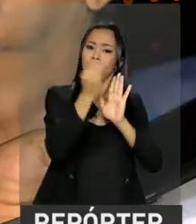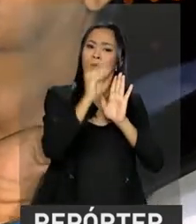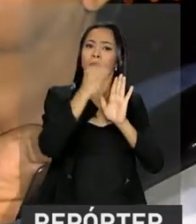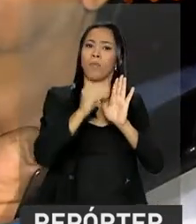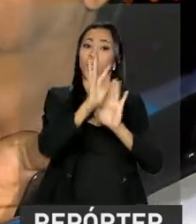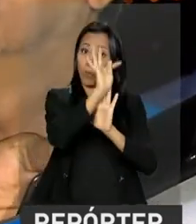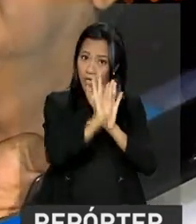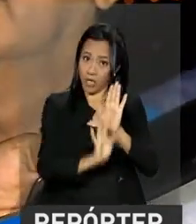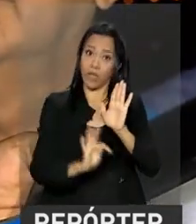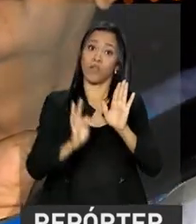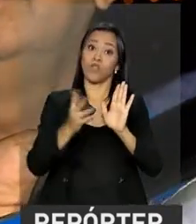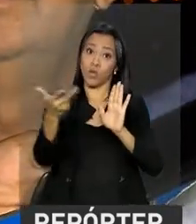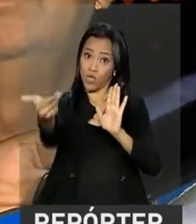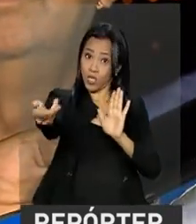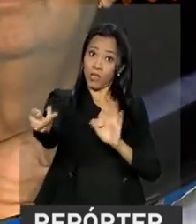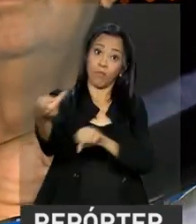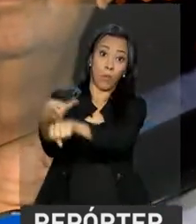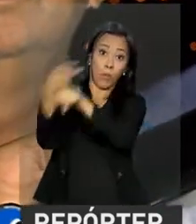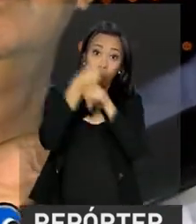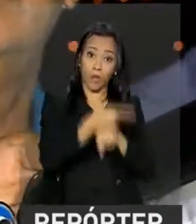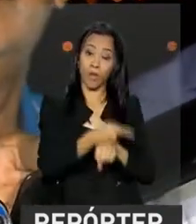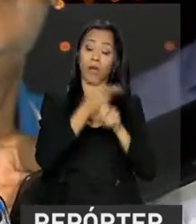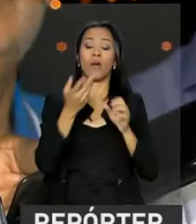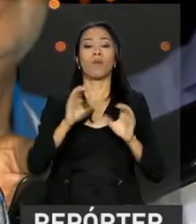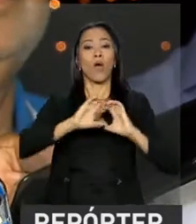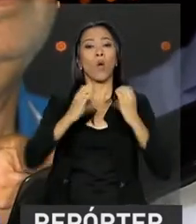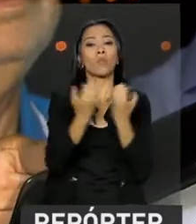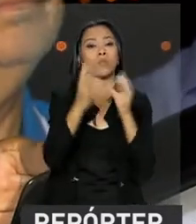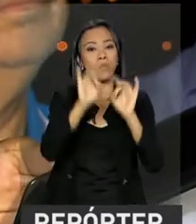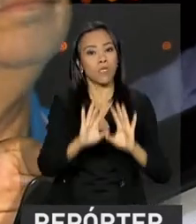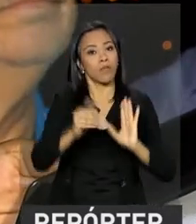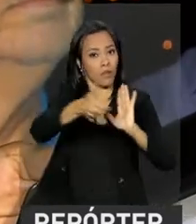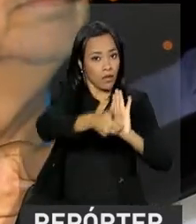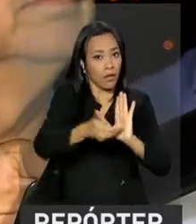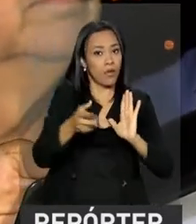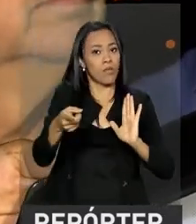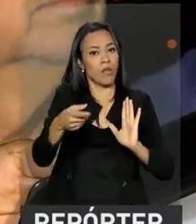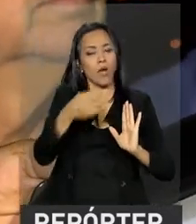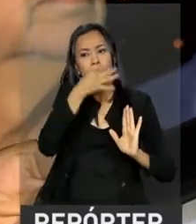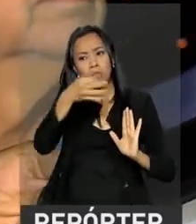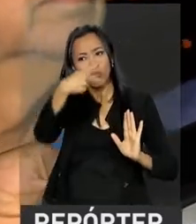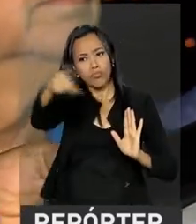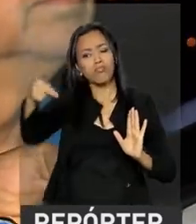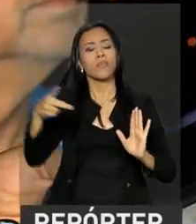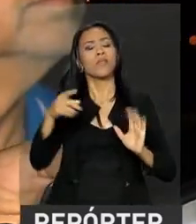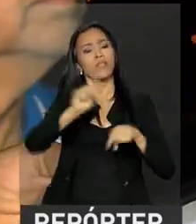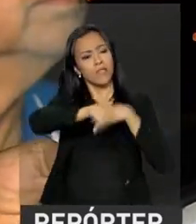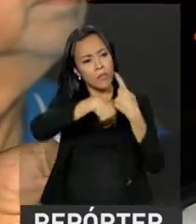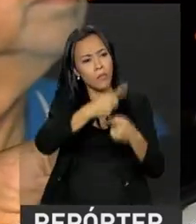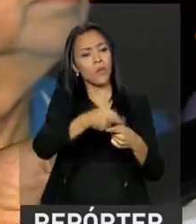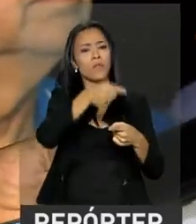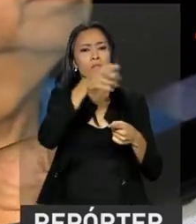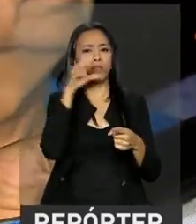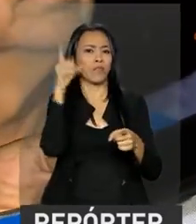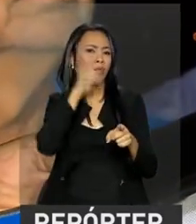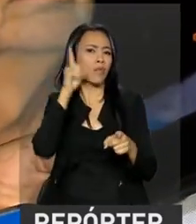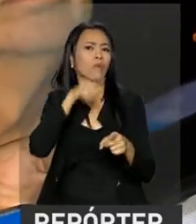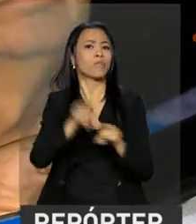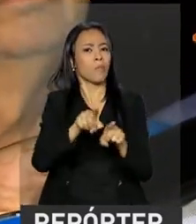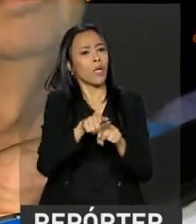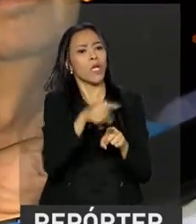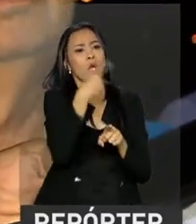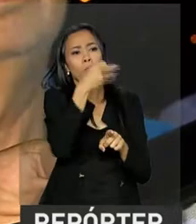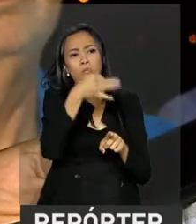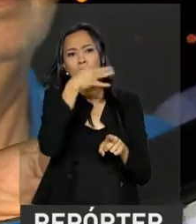à comissão mostrar o seu ponto de vista, e mesmo quando absorvemos a opinião de muitos parlamentares que trouxeram da sua base